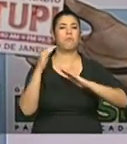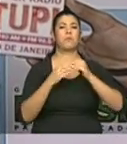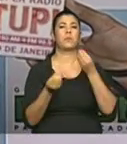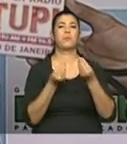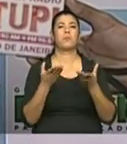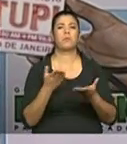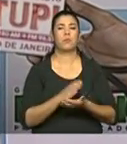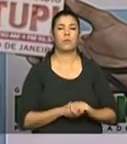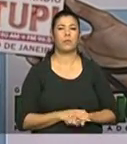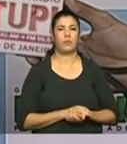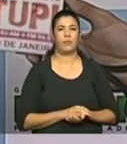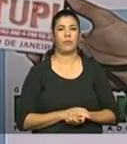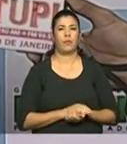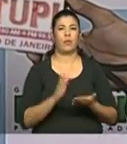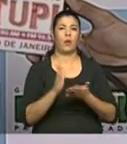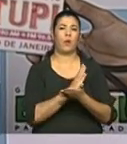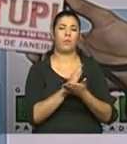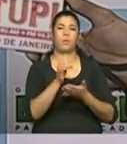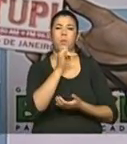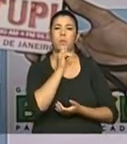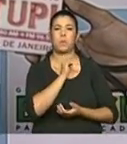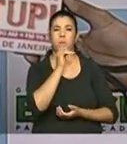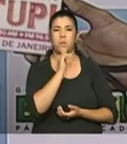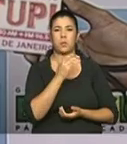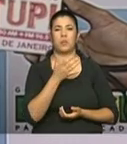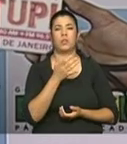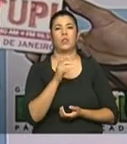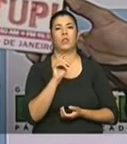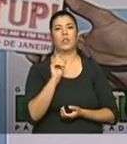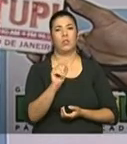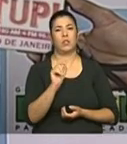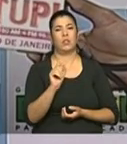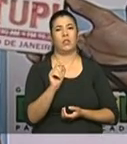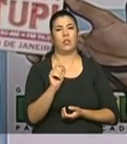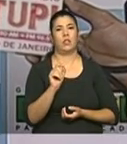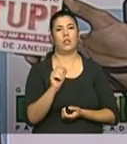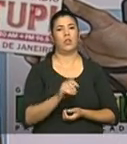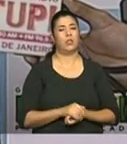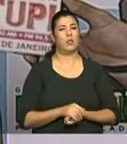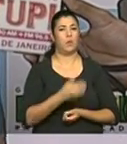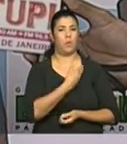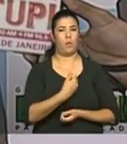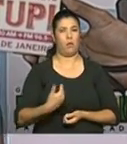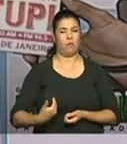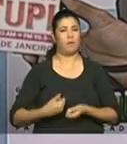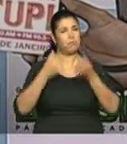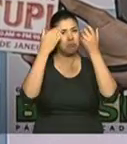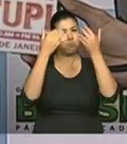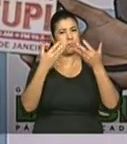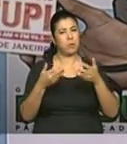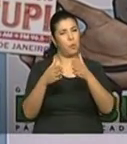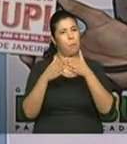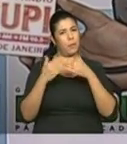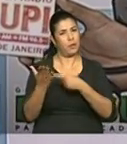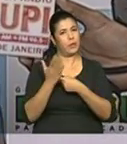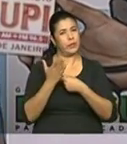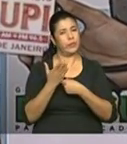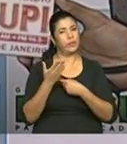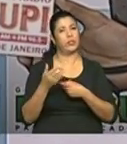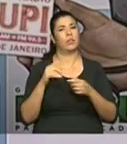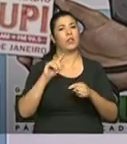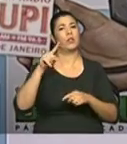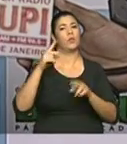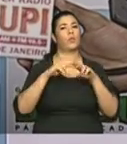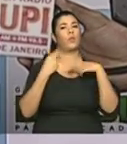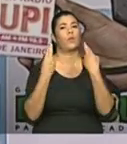na prática, dá alguns exemplos de questões que ele ficou agora de formalizar para a gente, de uma maneira mais objetiva, depois da última